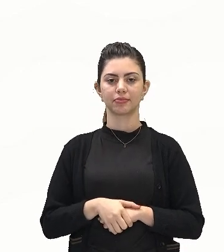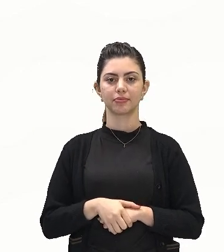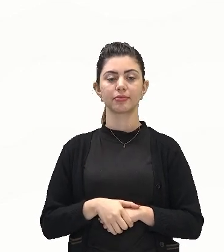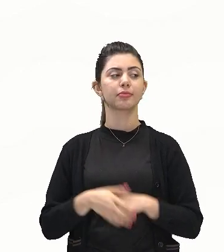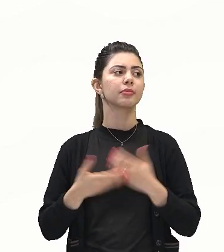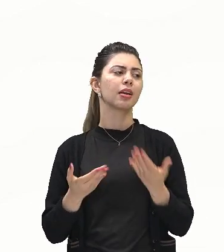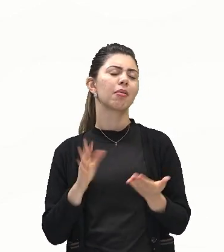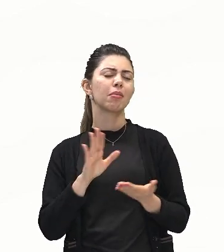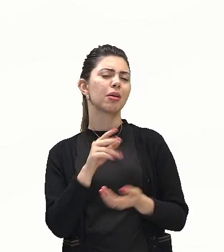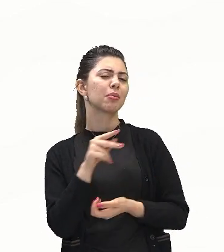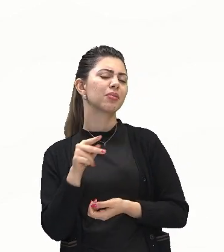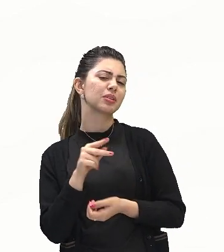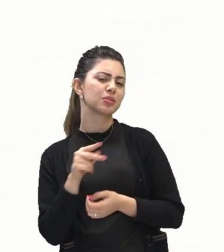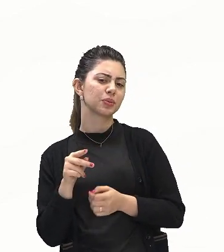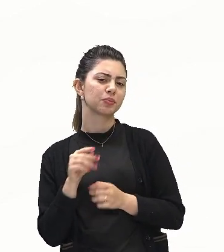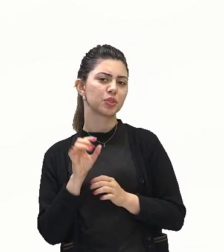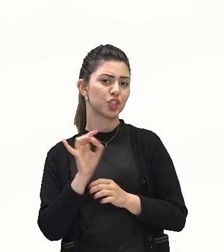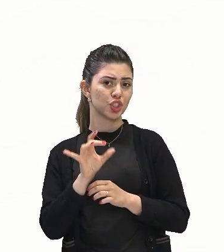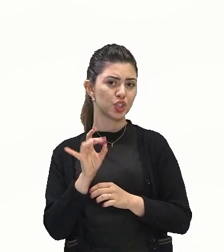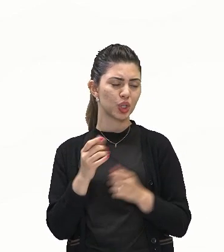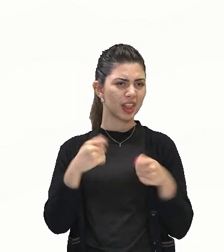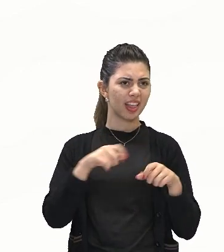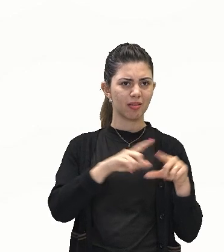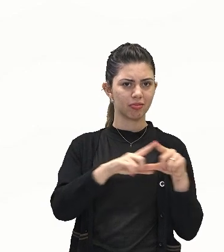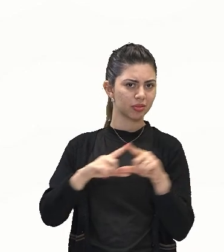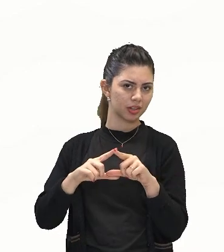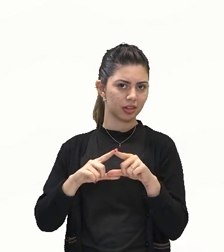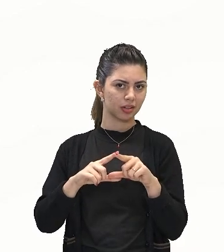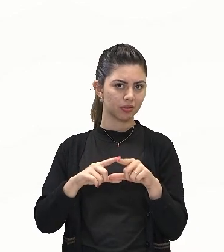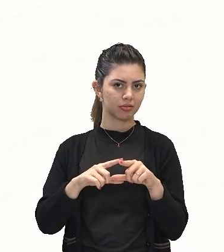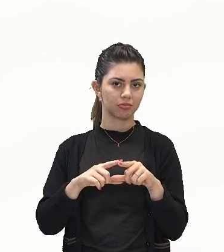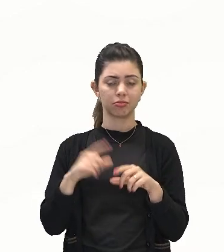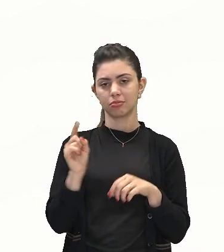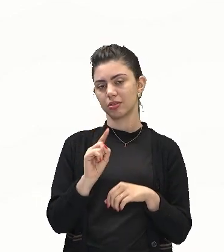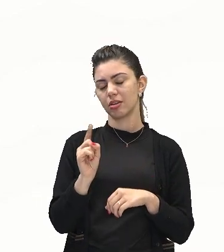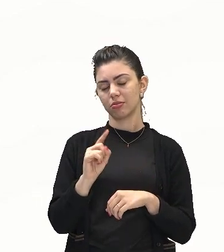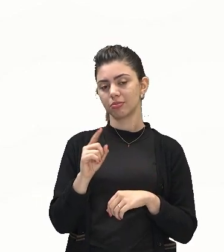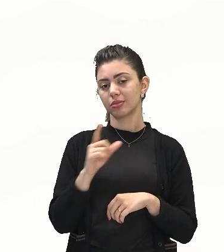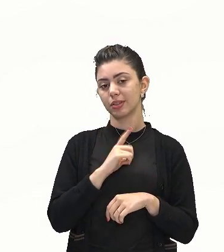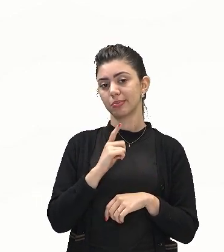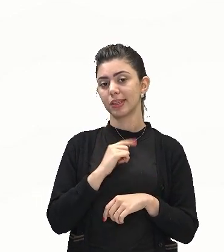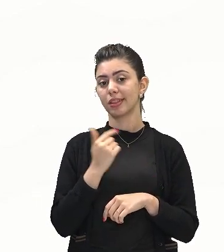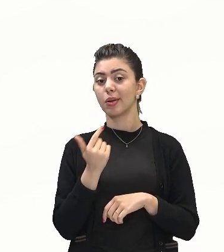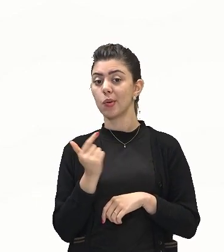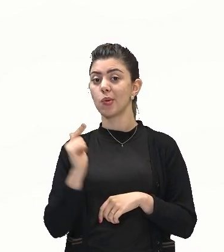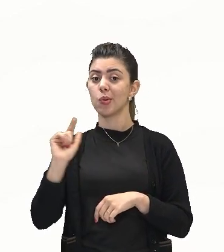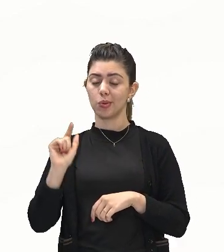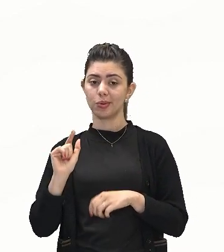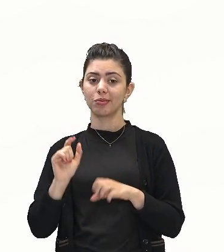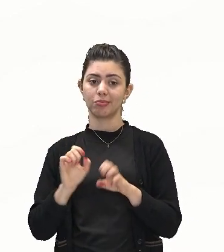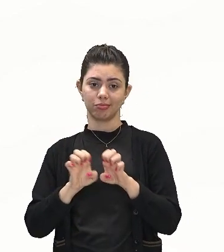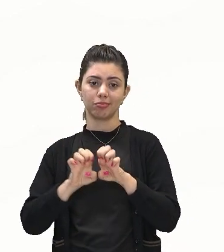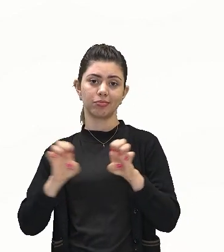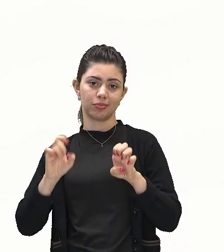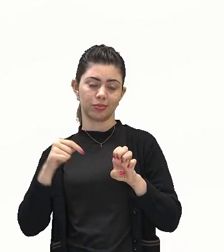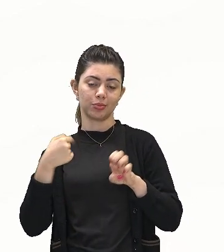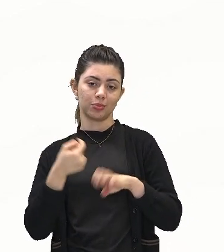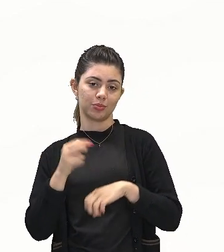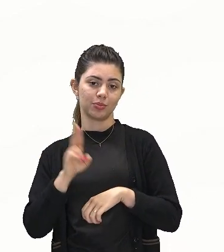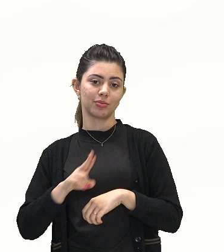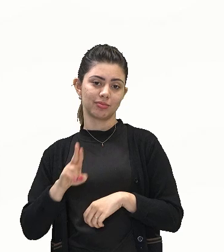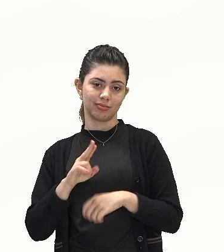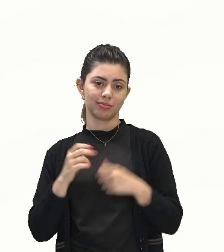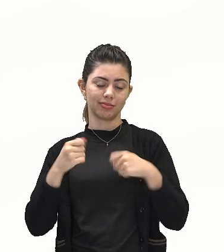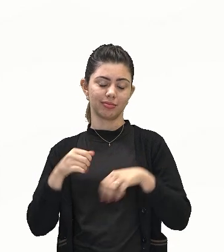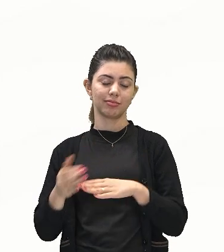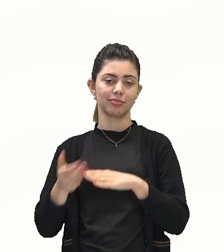Ah, professor, é só assim que dá para fazer? Não. Nós temos ali uma fórmula, né, para a gente